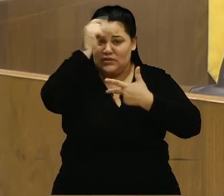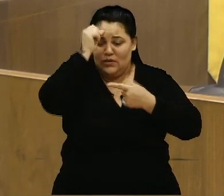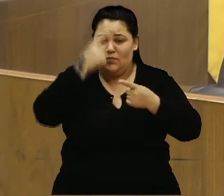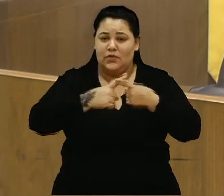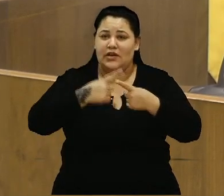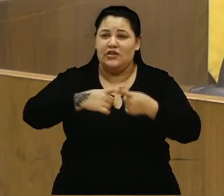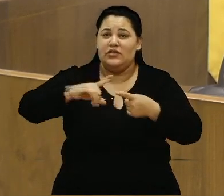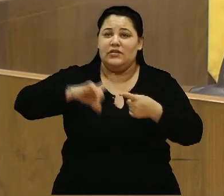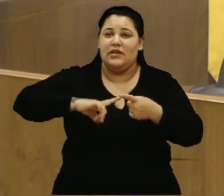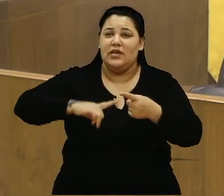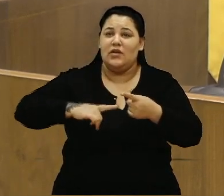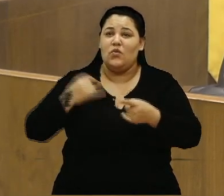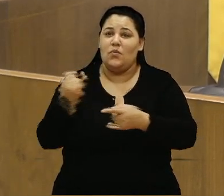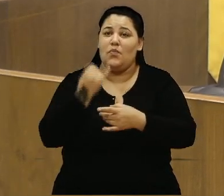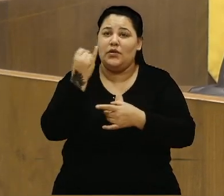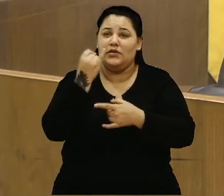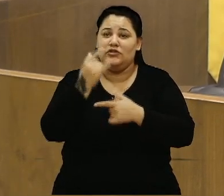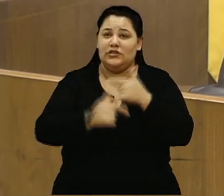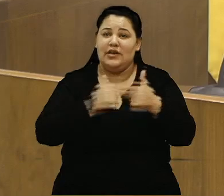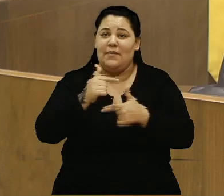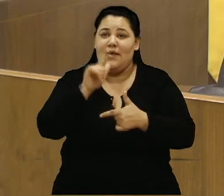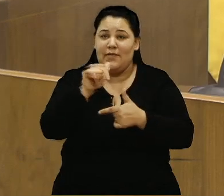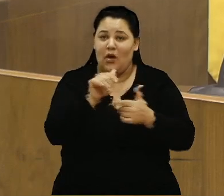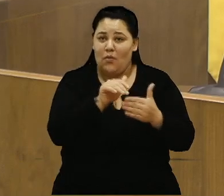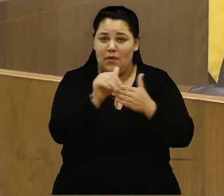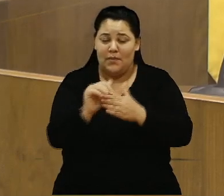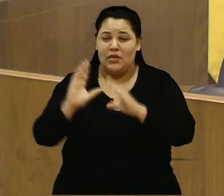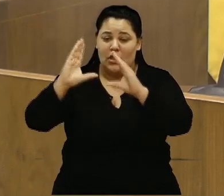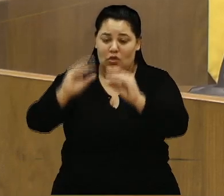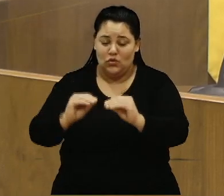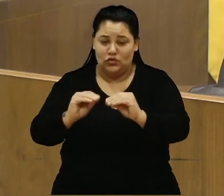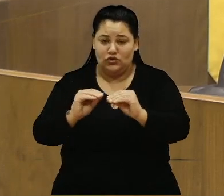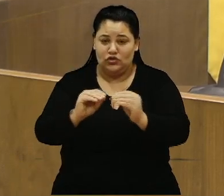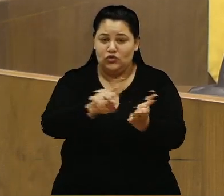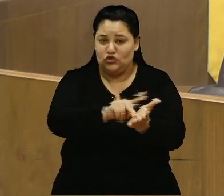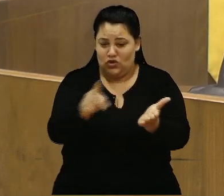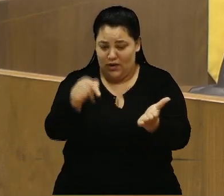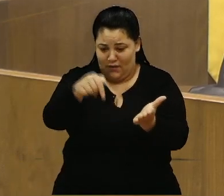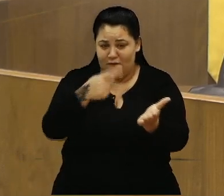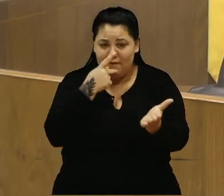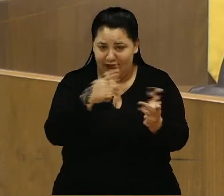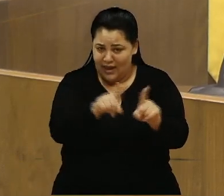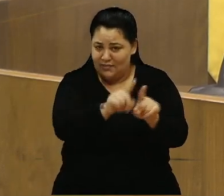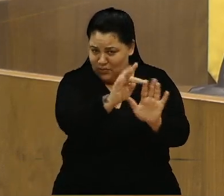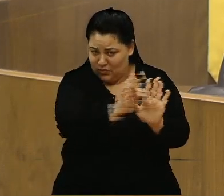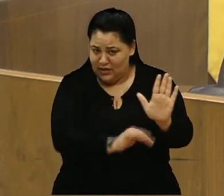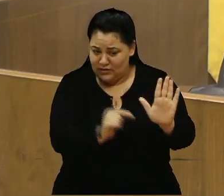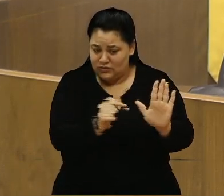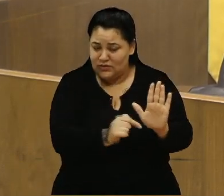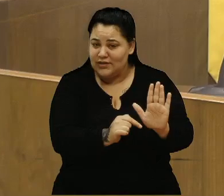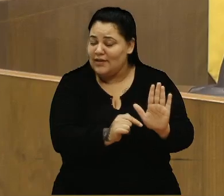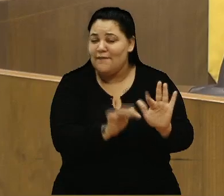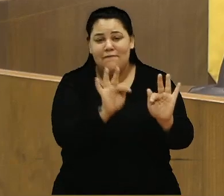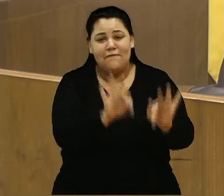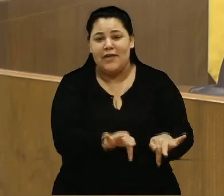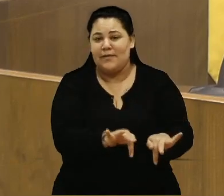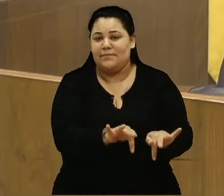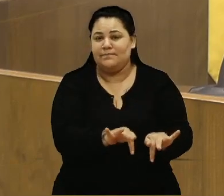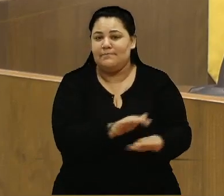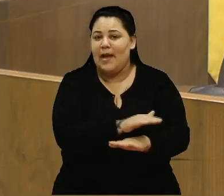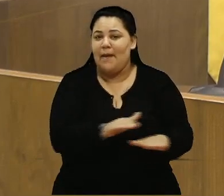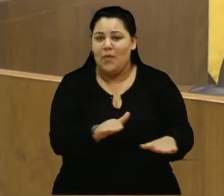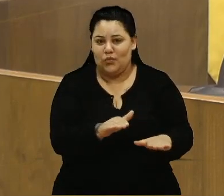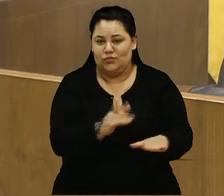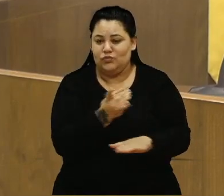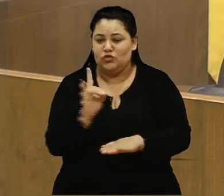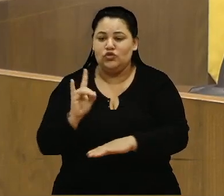um importante serviço que é a abordagem social noturna, inclusive o jornal fala sobre isso, que ele foi desativado nesse último